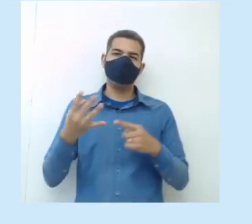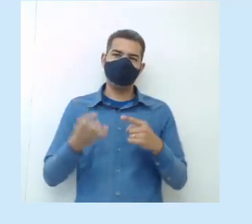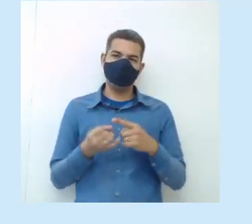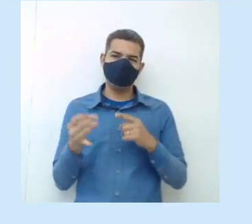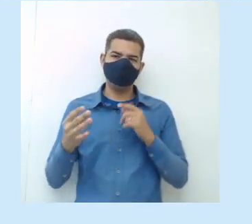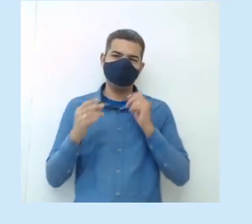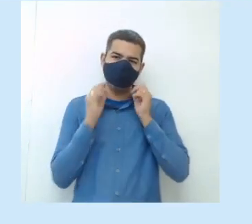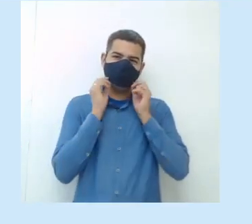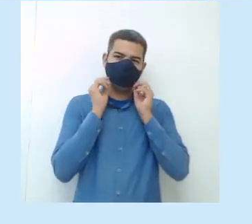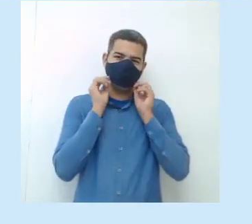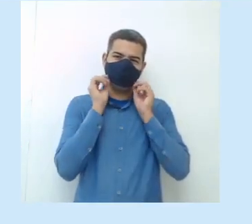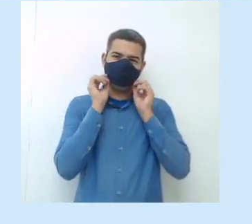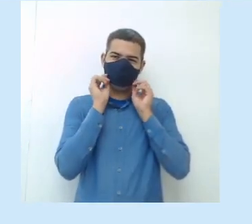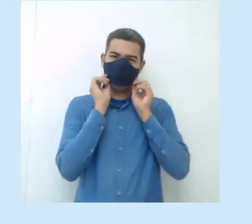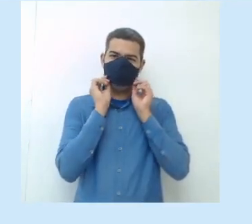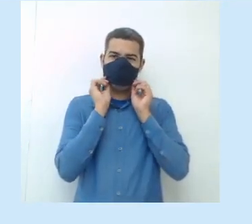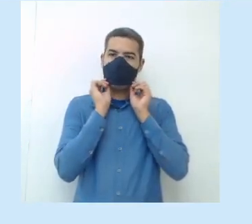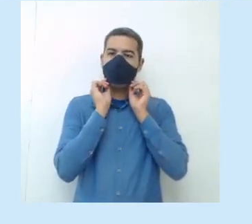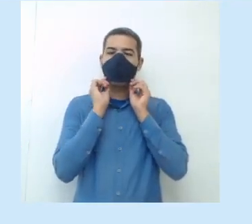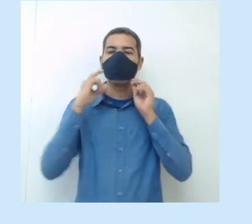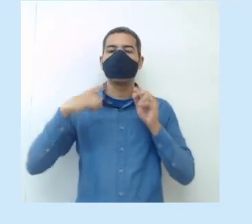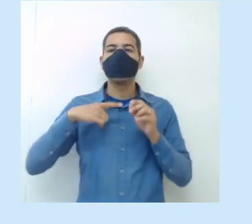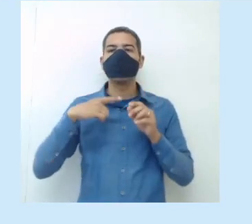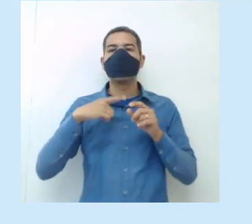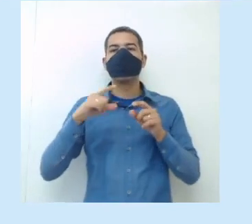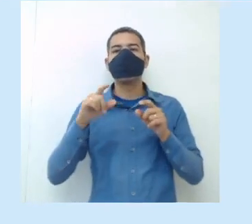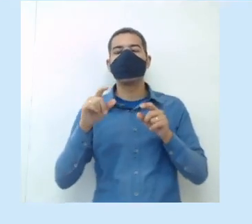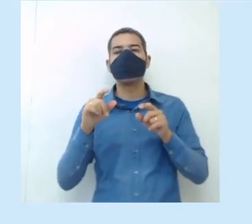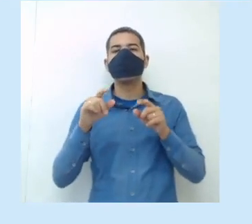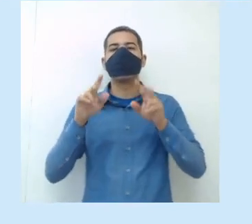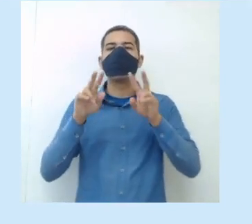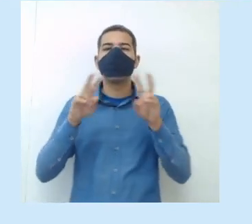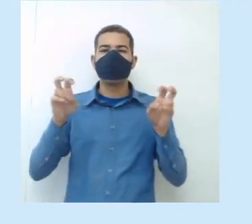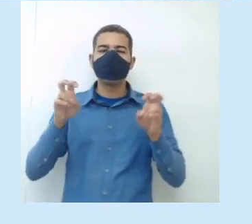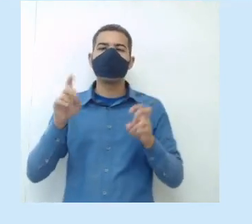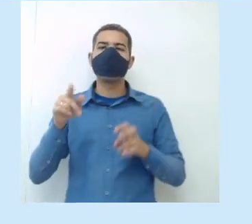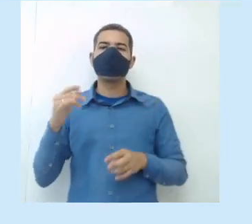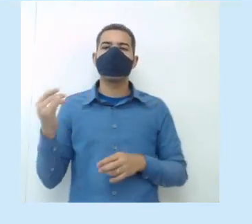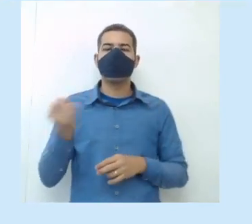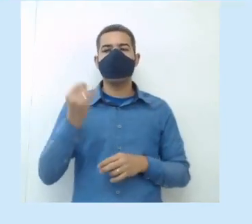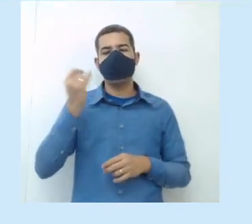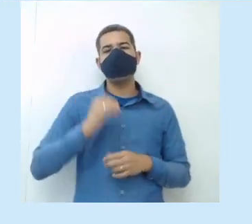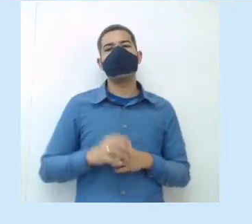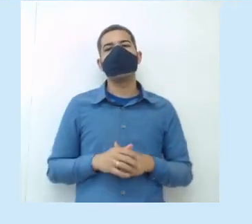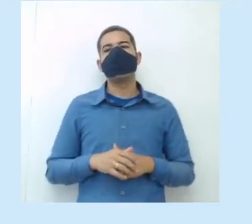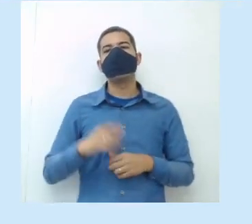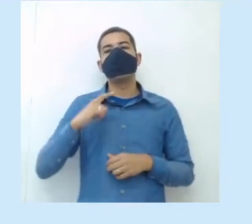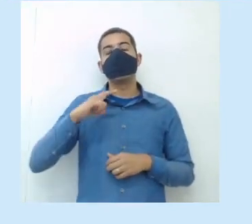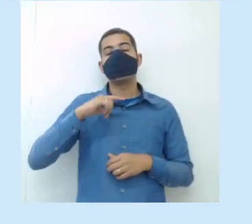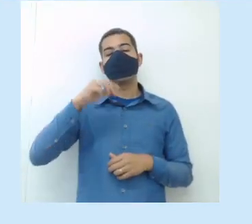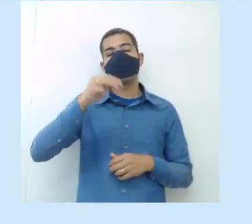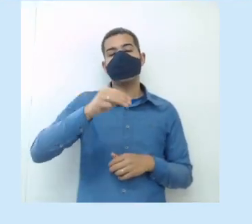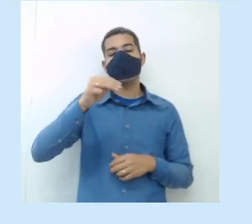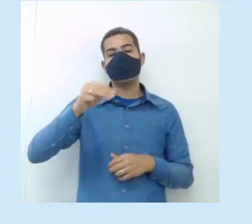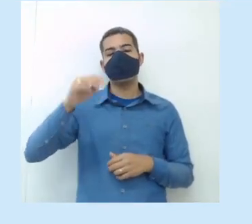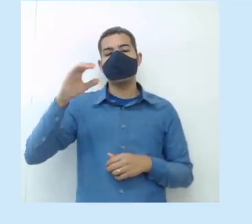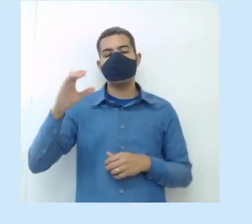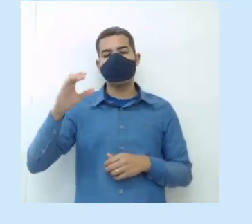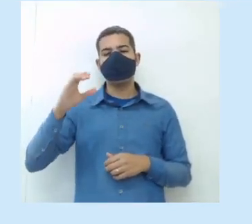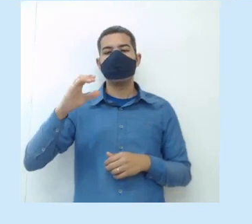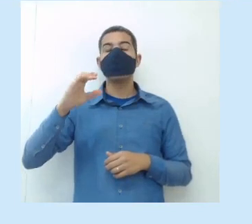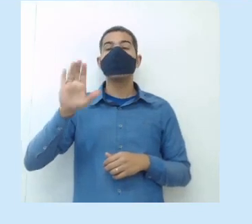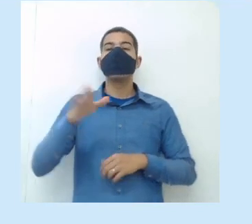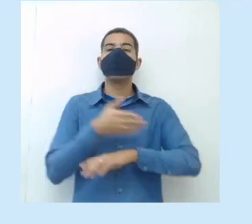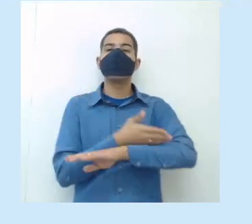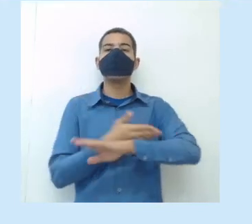lá e resolve essas questões que são bem interessantes. É uma forma de tirar o MMC, como a gente chama comumente, mas